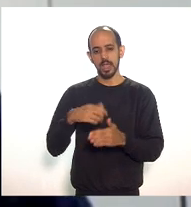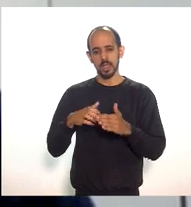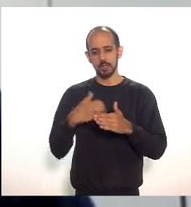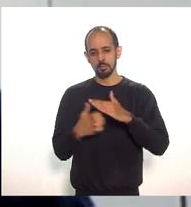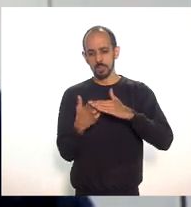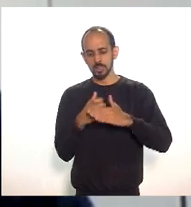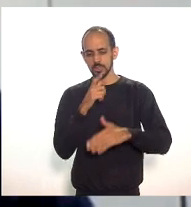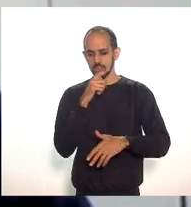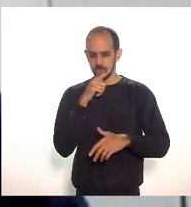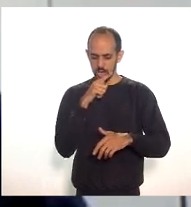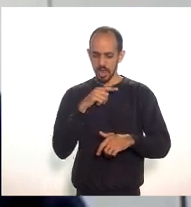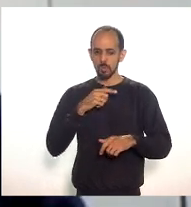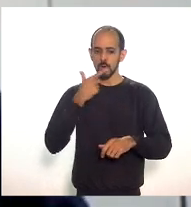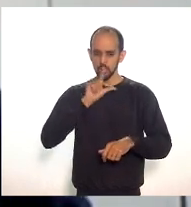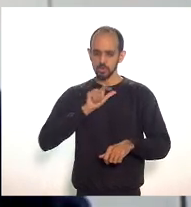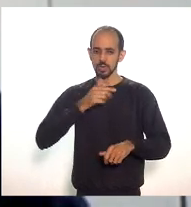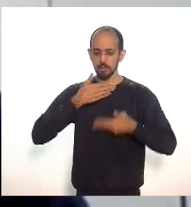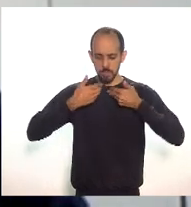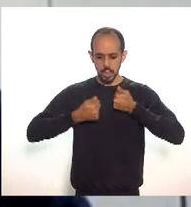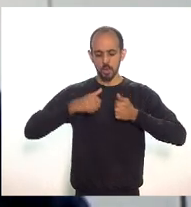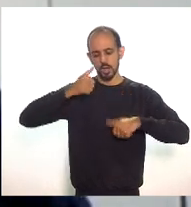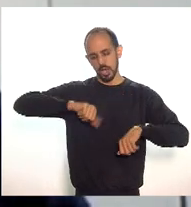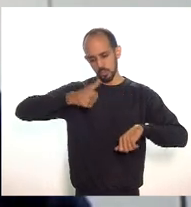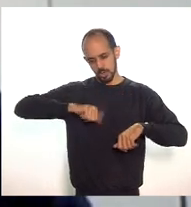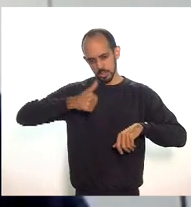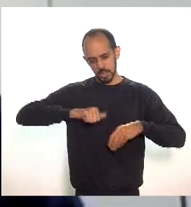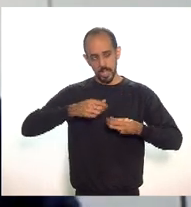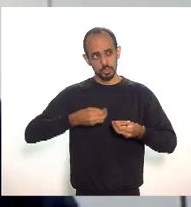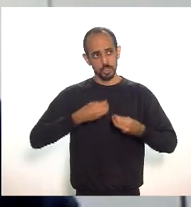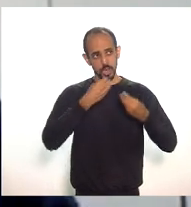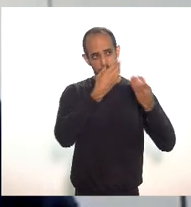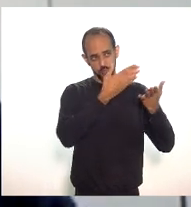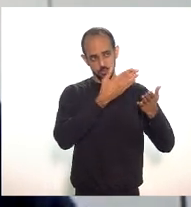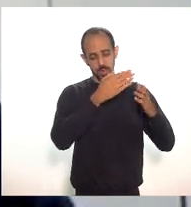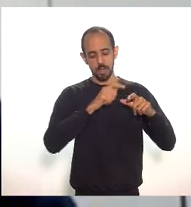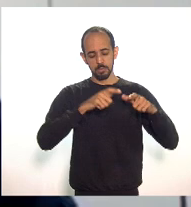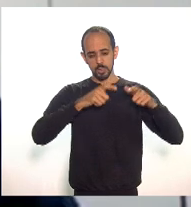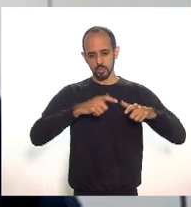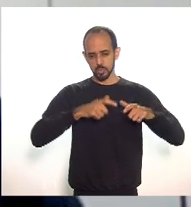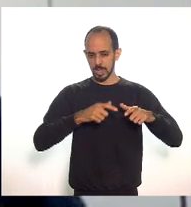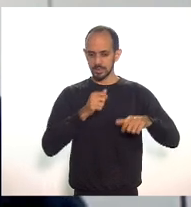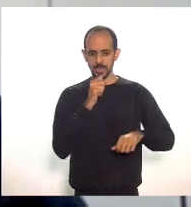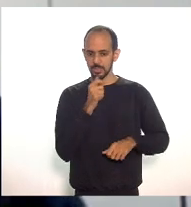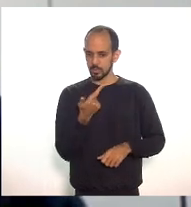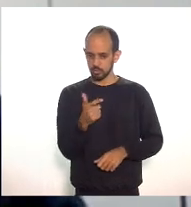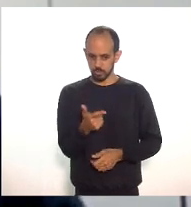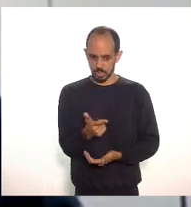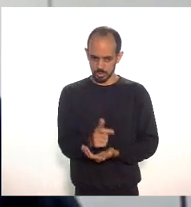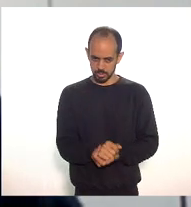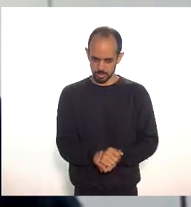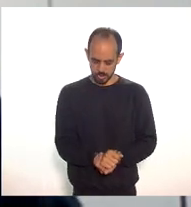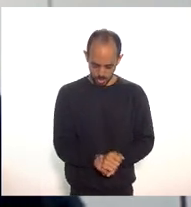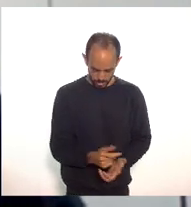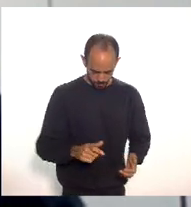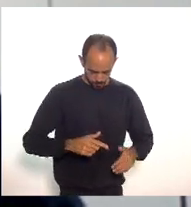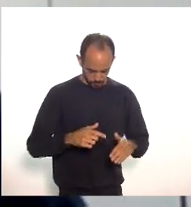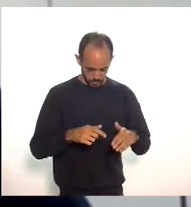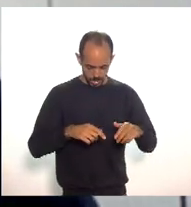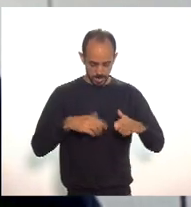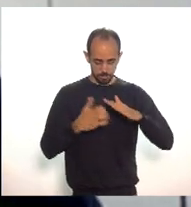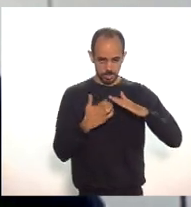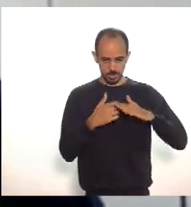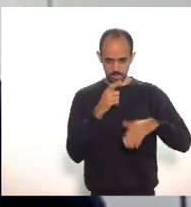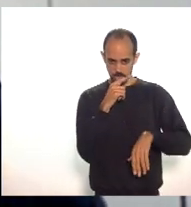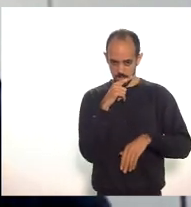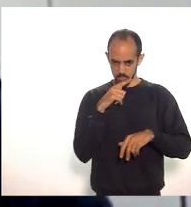qualidade da água para levar água aonde ainda não tem nesse momento de crise para o Rio de Janeiro a Cedae tem um ambicioso plano de